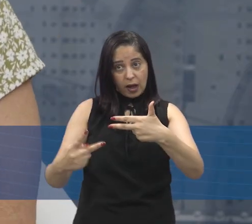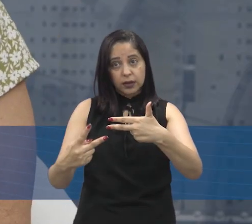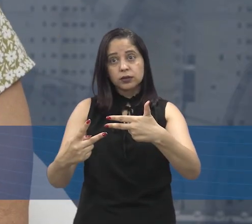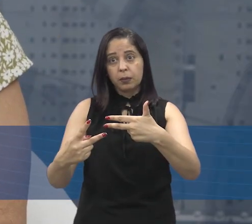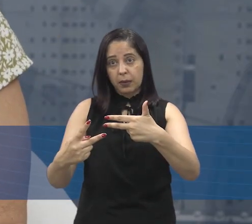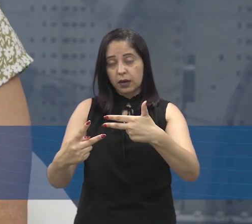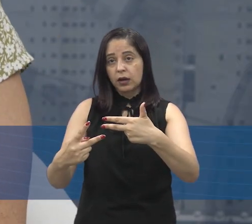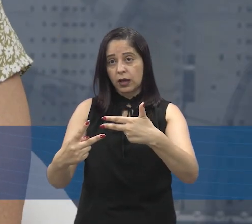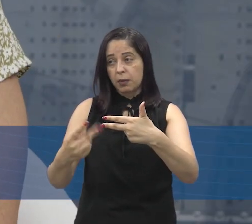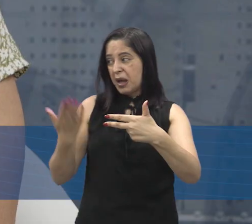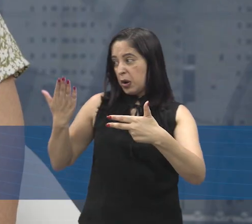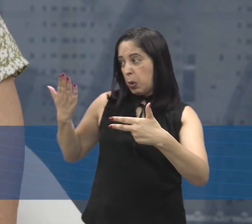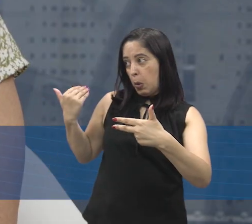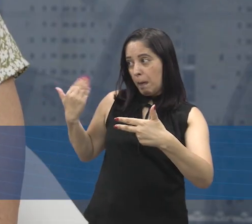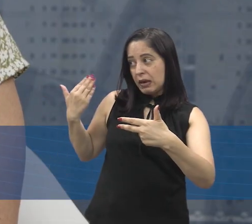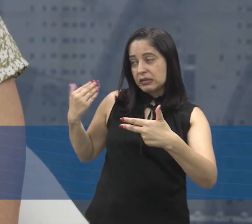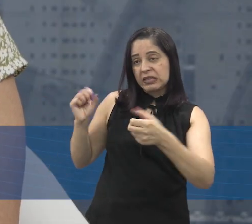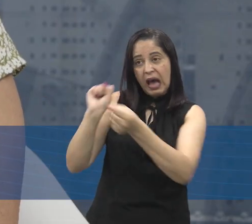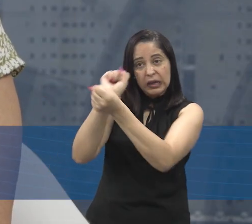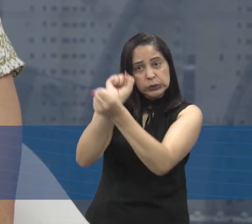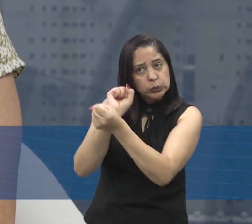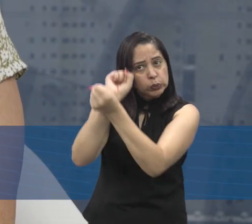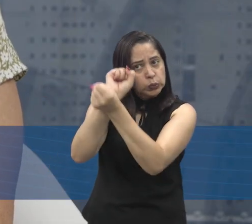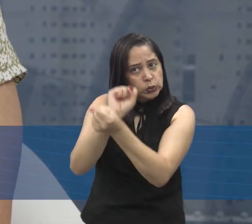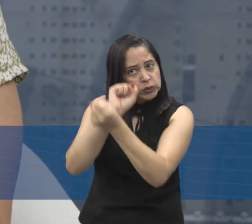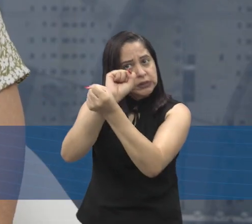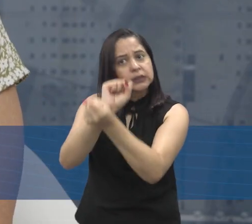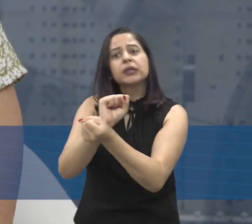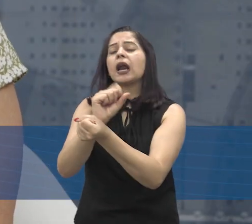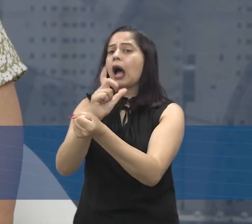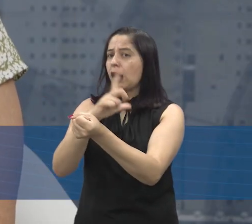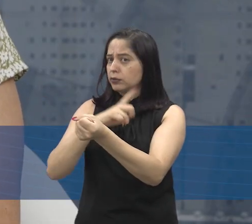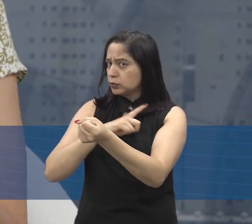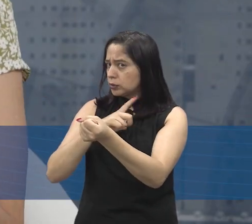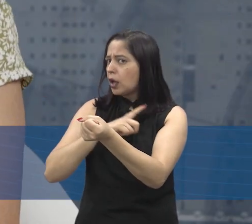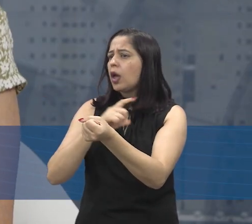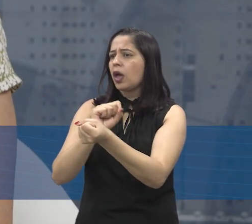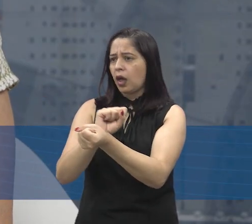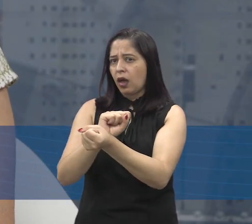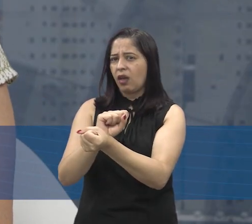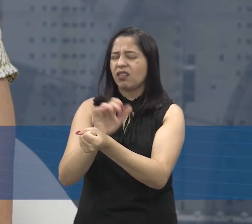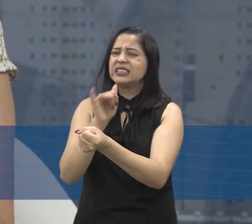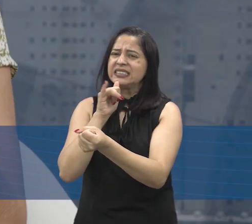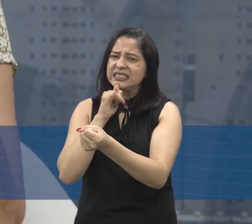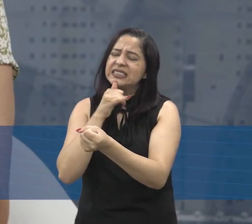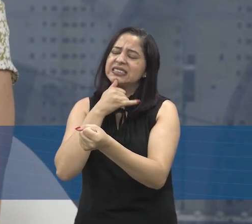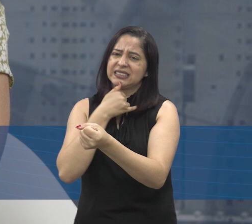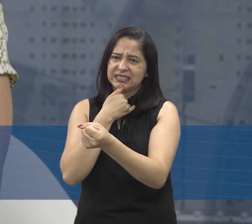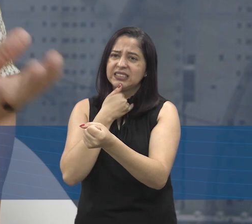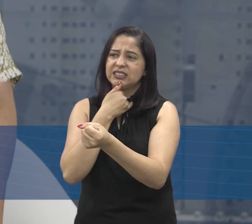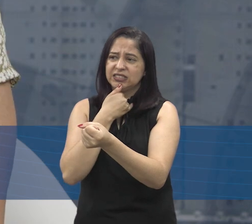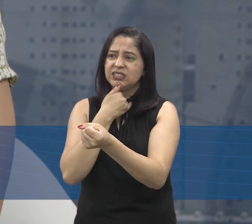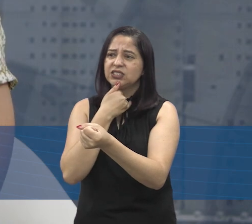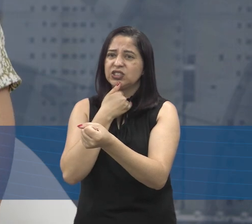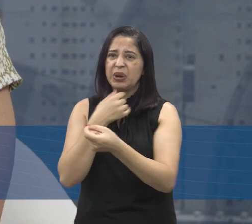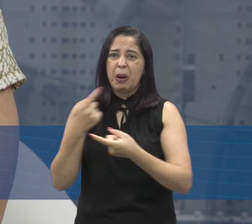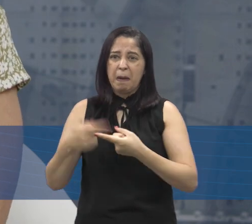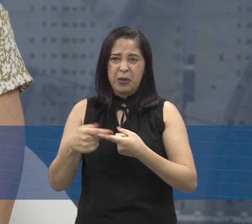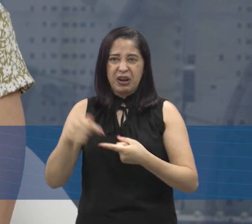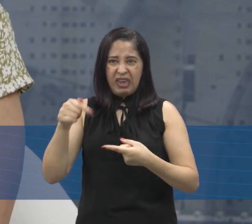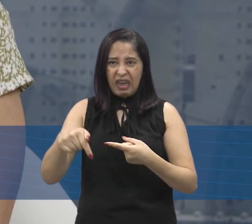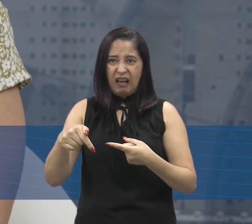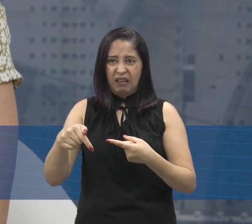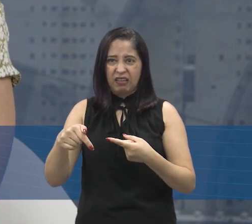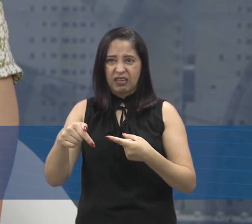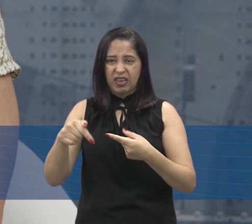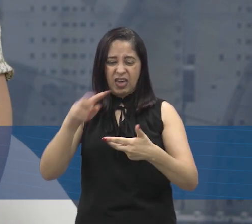traz conosco essa questão histórica e triste, inclusive, porque fomos um dos últimos locais